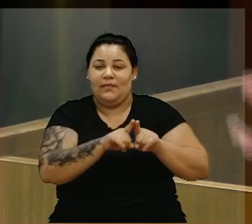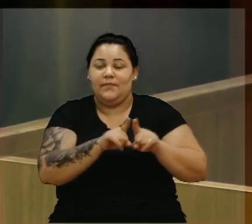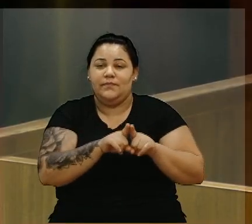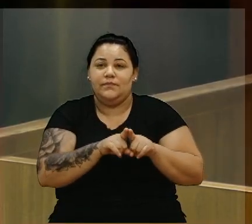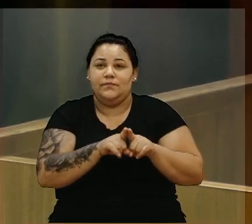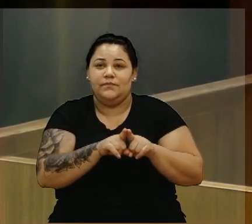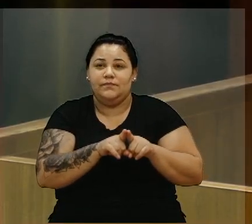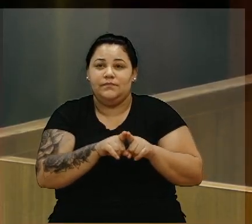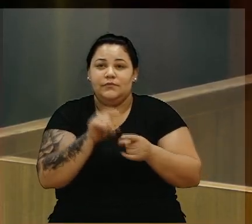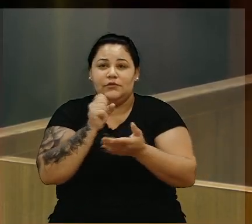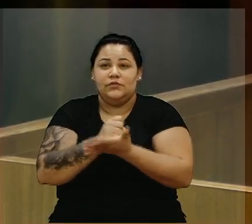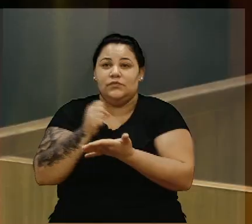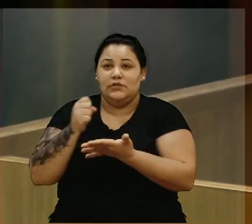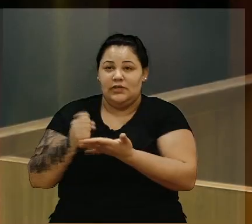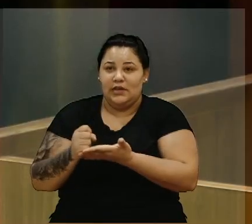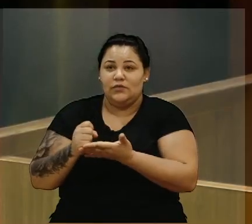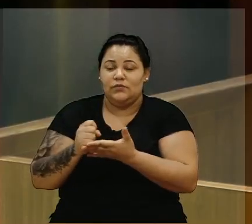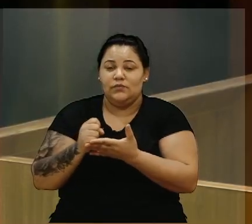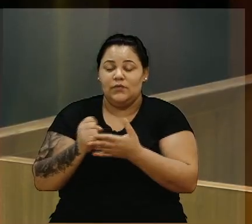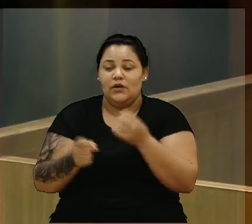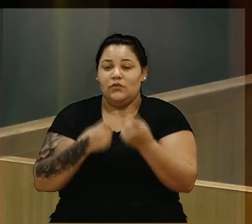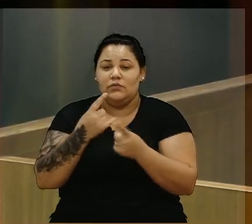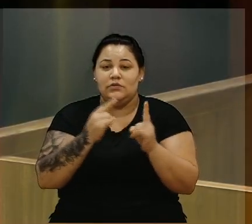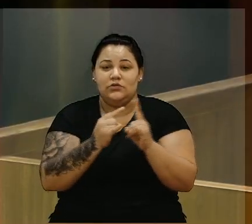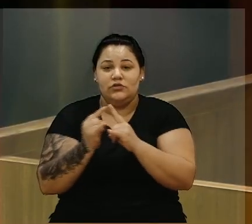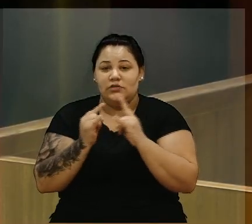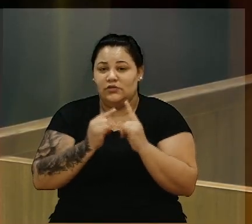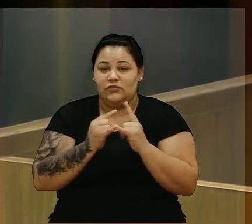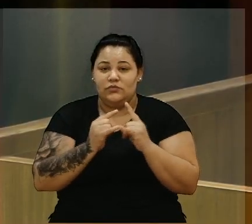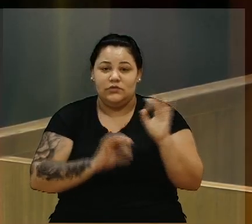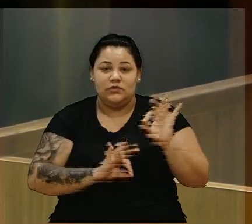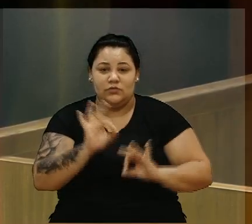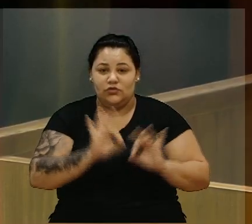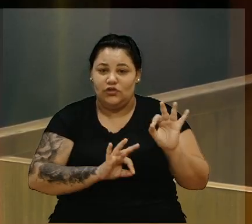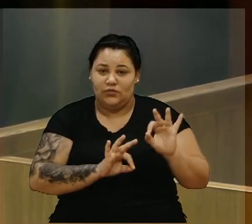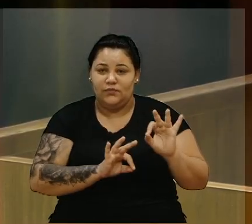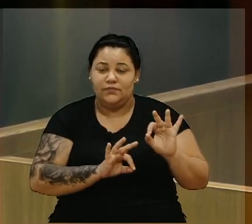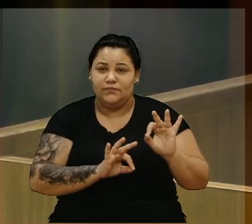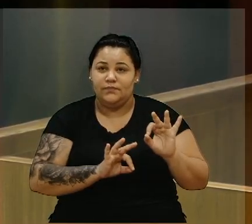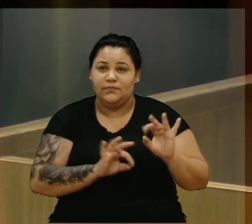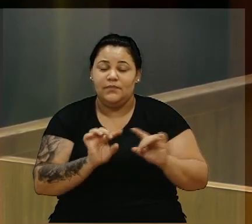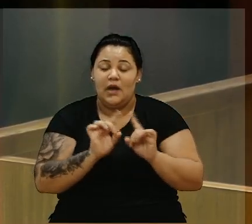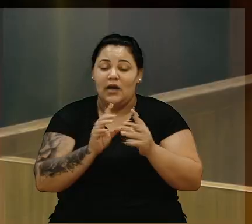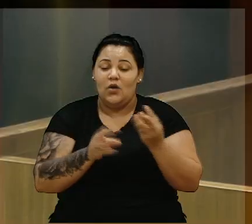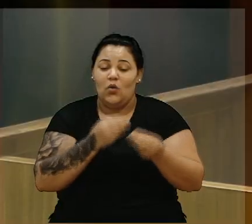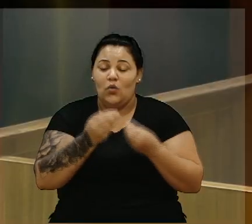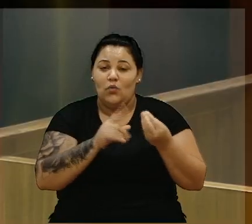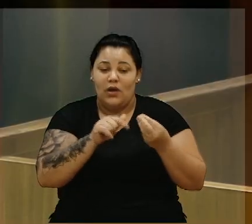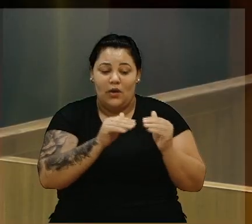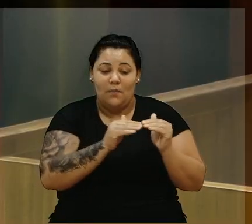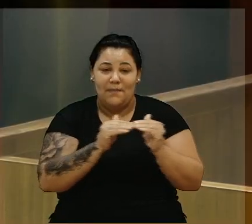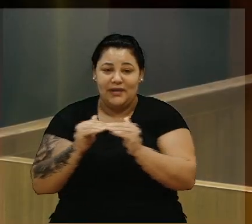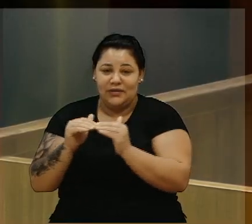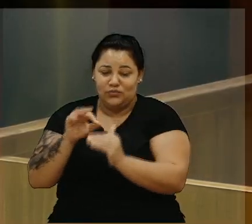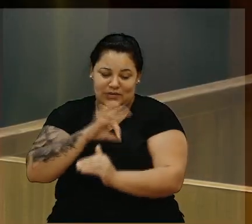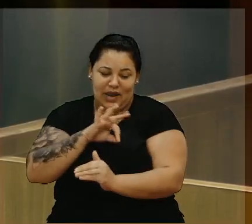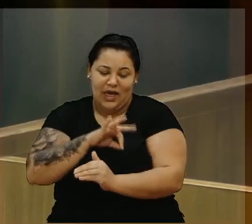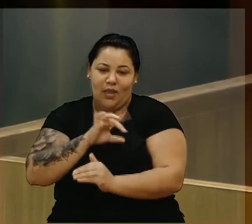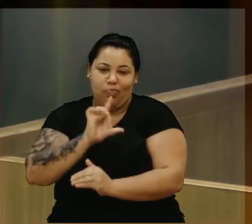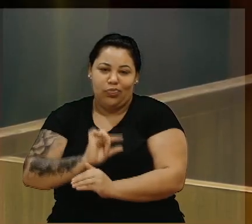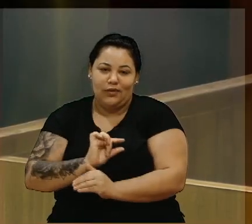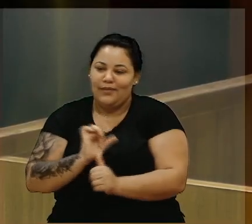sendo contratado por alguma dessas entidades para atuar nesses projetos, mas, como é um padrão remuneratório baixo, na